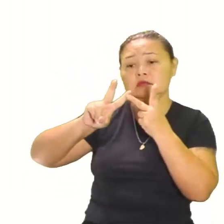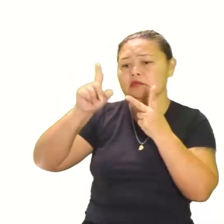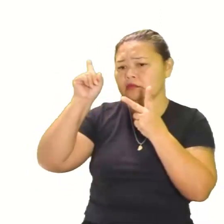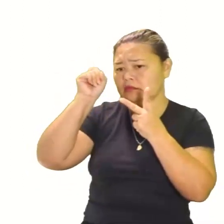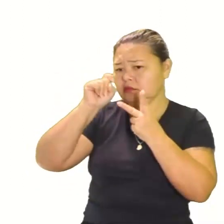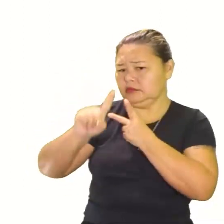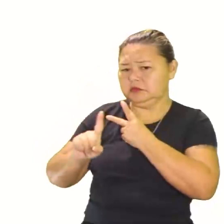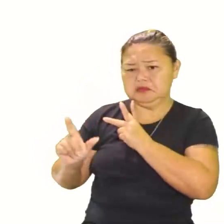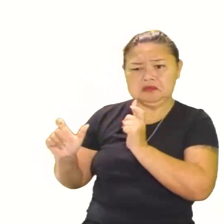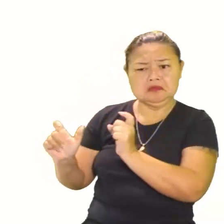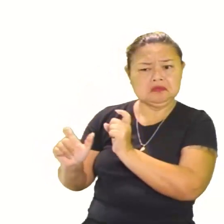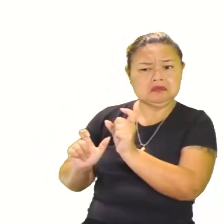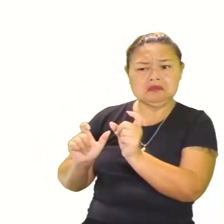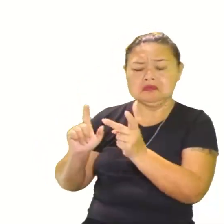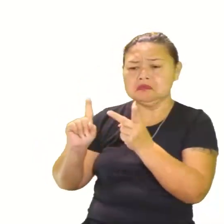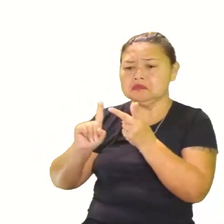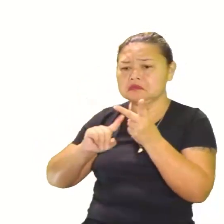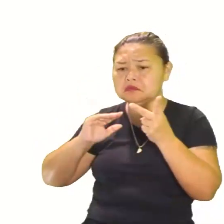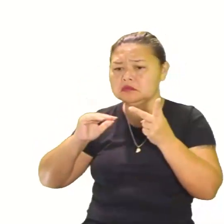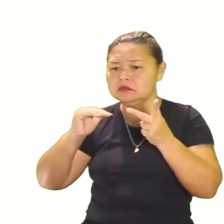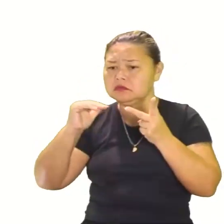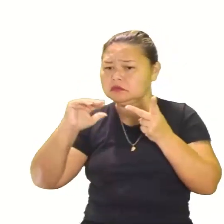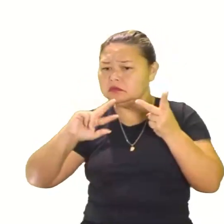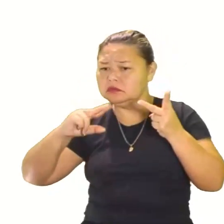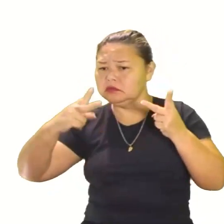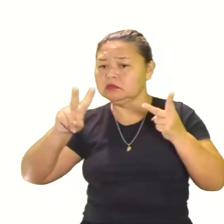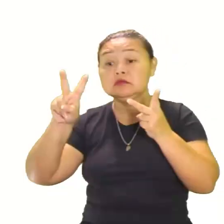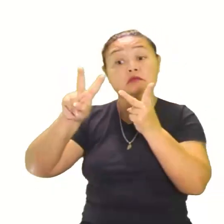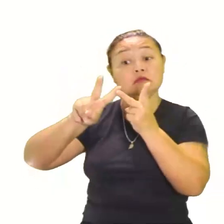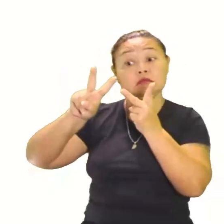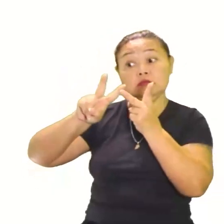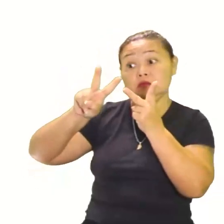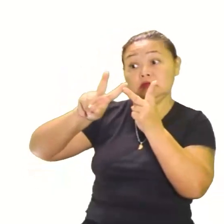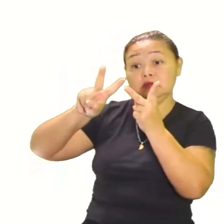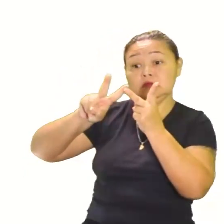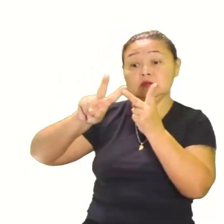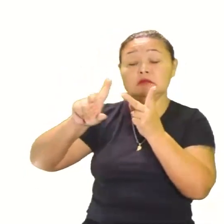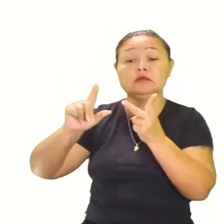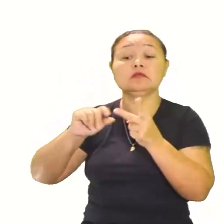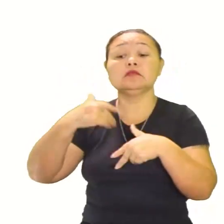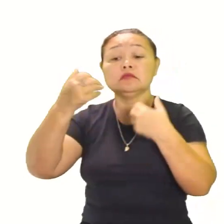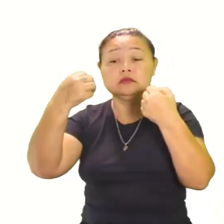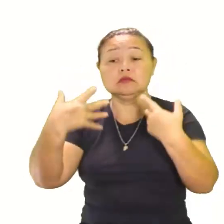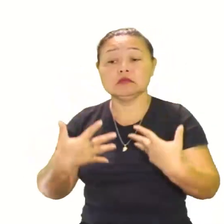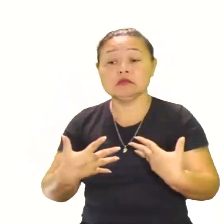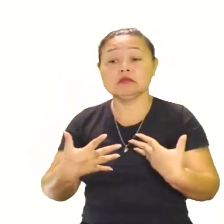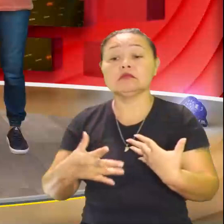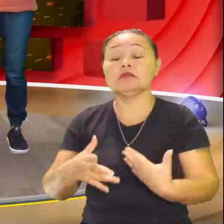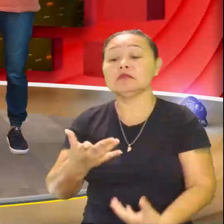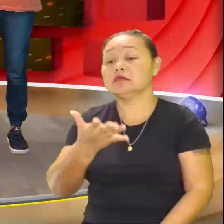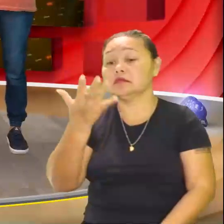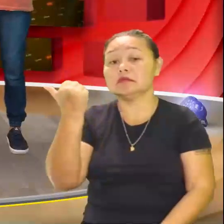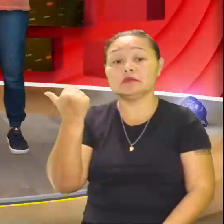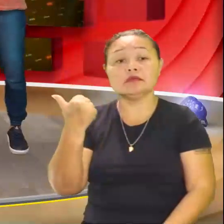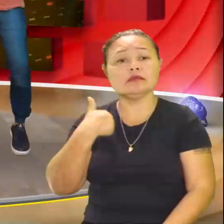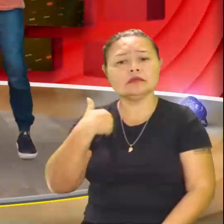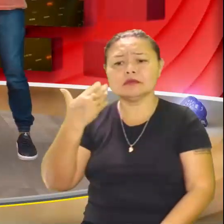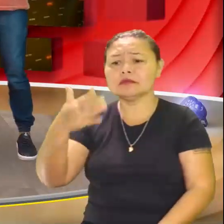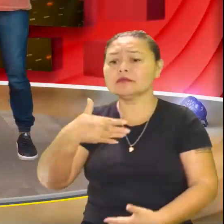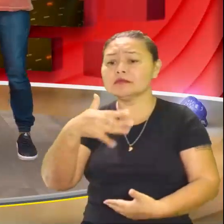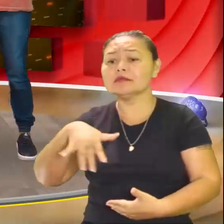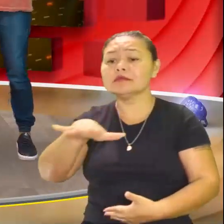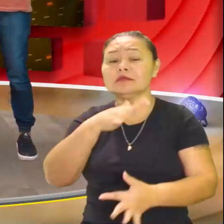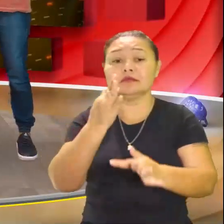foi difícil E agora eu não sei, o que é isso? Escalar? Vetorial? Vamos explicar? Ai, gente, vocês já estão chegando